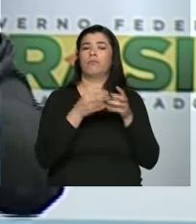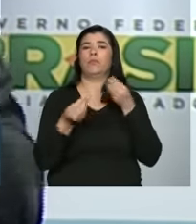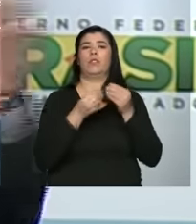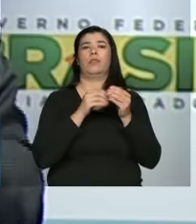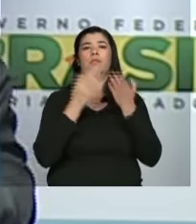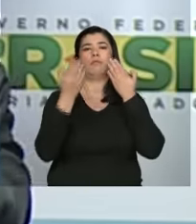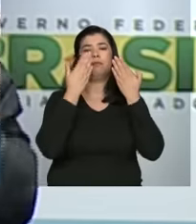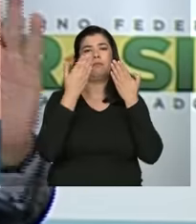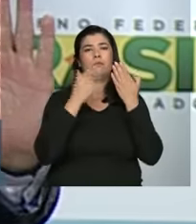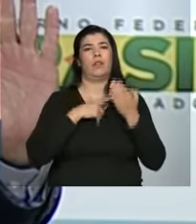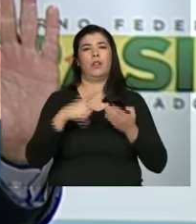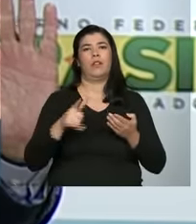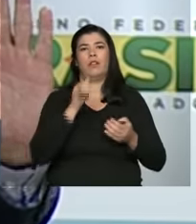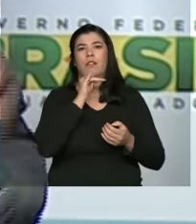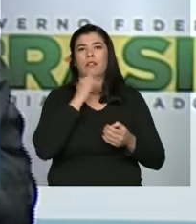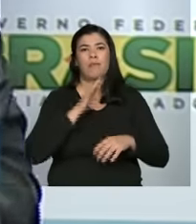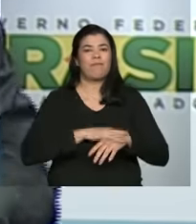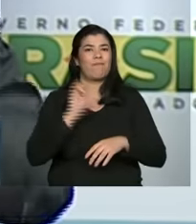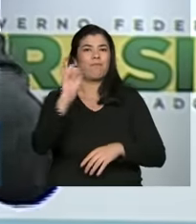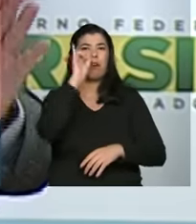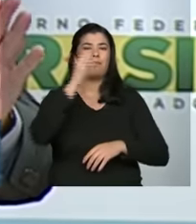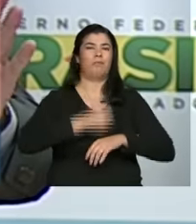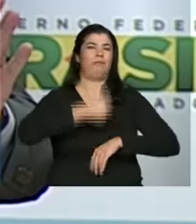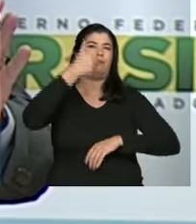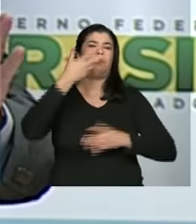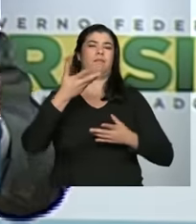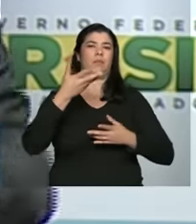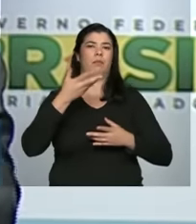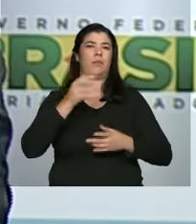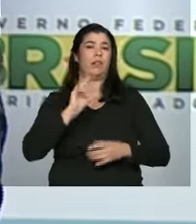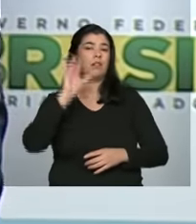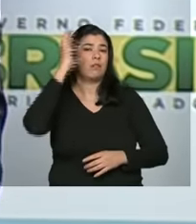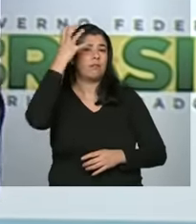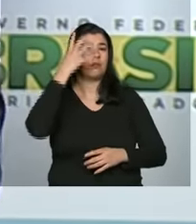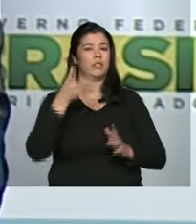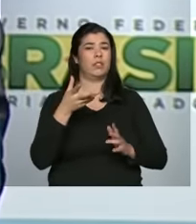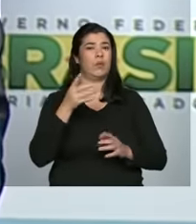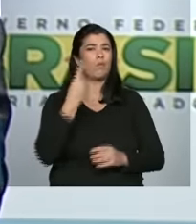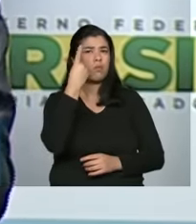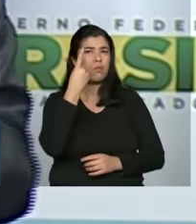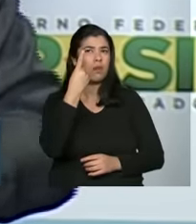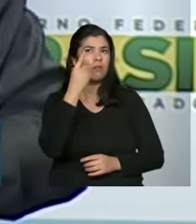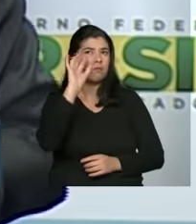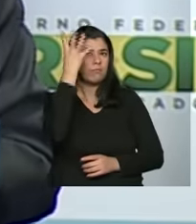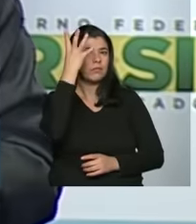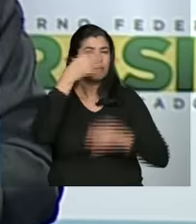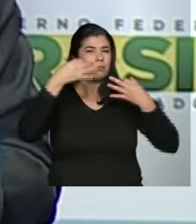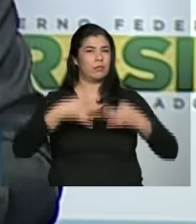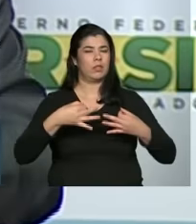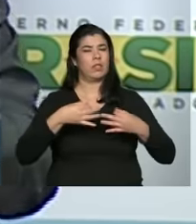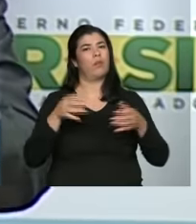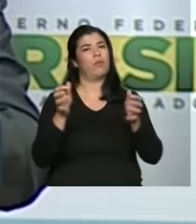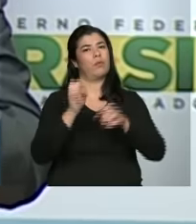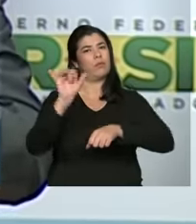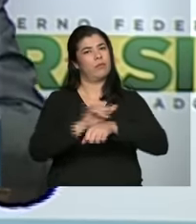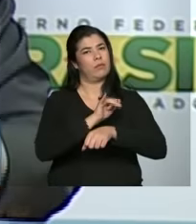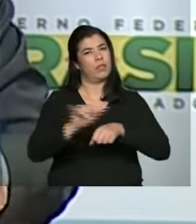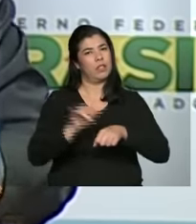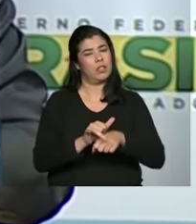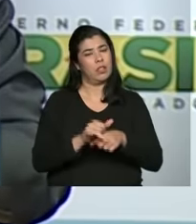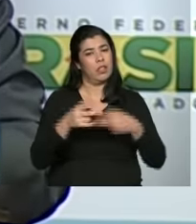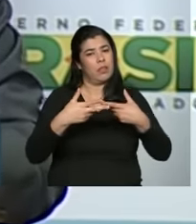com isso não existe Bala de Prata uma medida que resolve Então tem que nós temos que tomar um conjunto de medidas